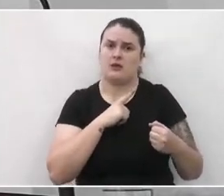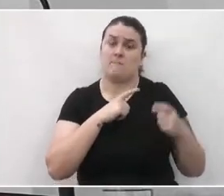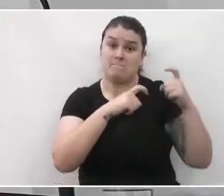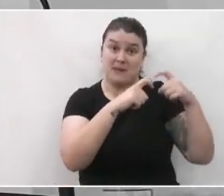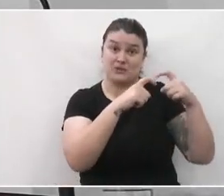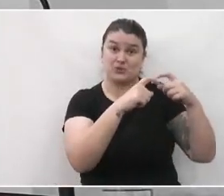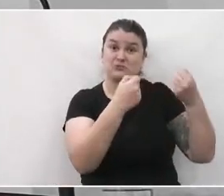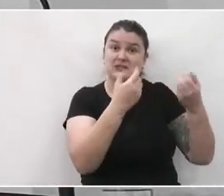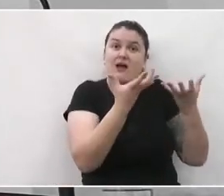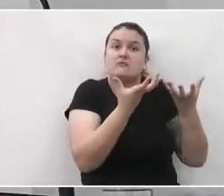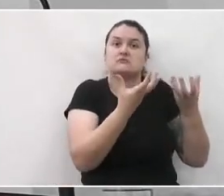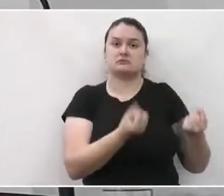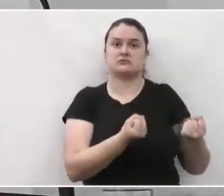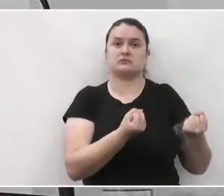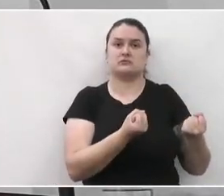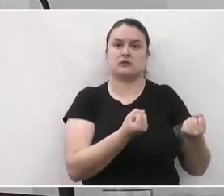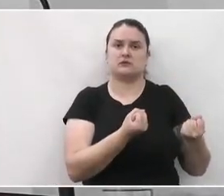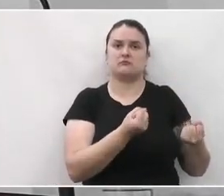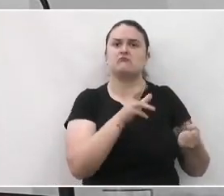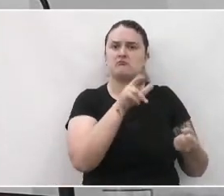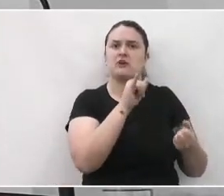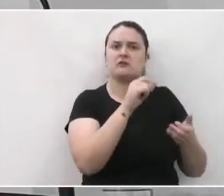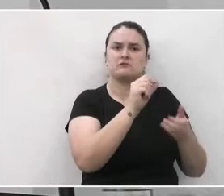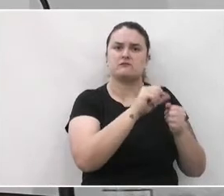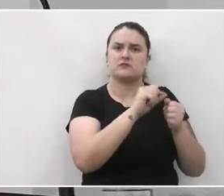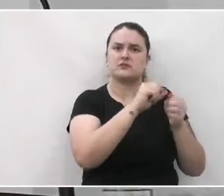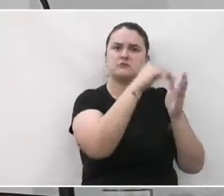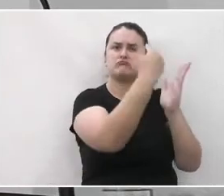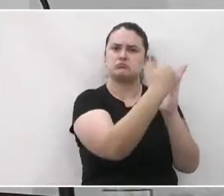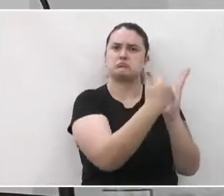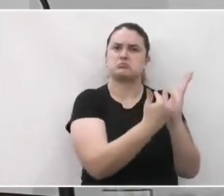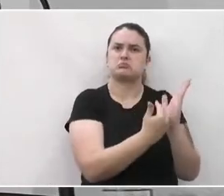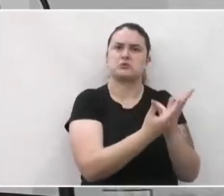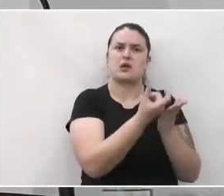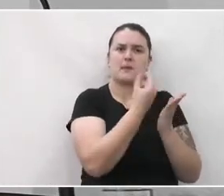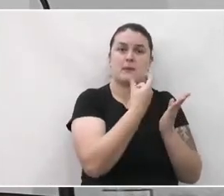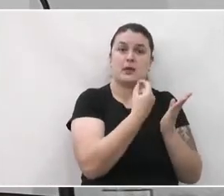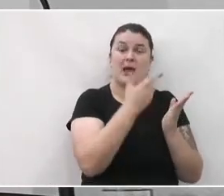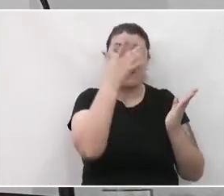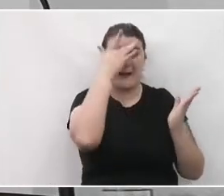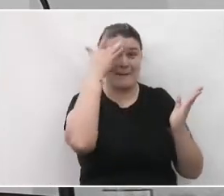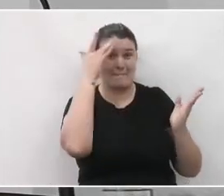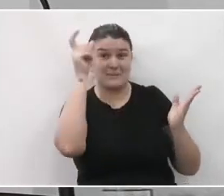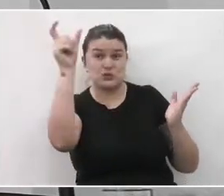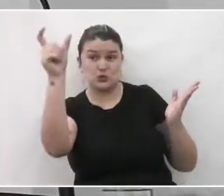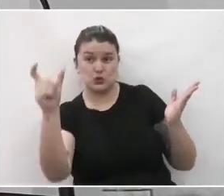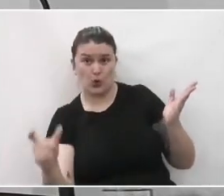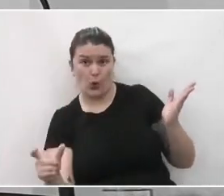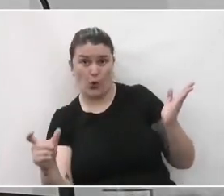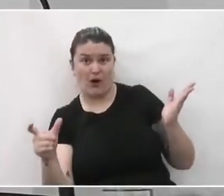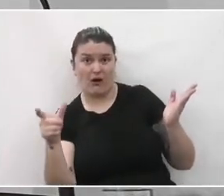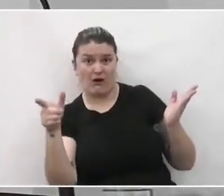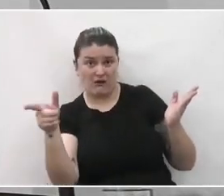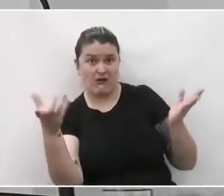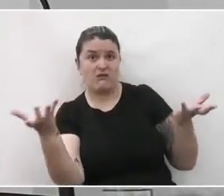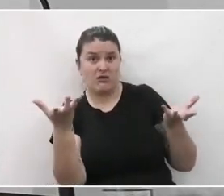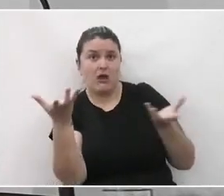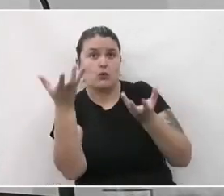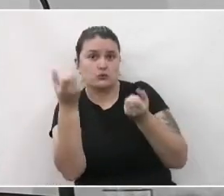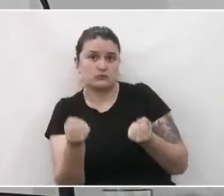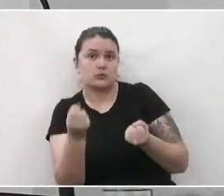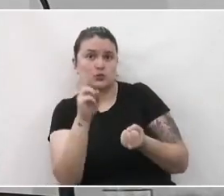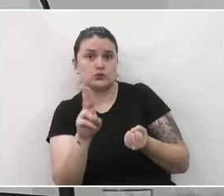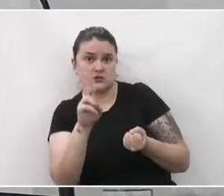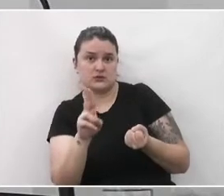tem que consentir que vai prescrever a medicação e a pessoa tem que consentir em receber essa